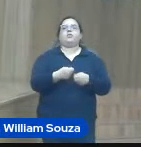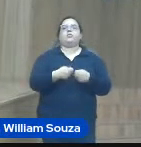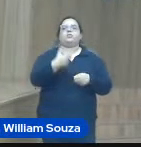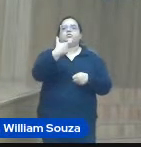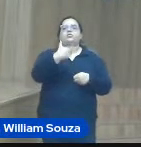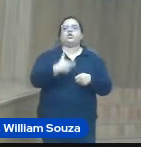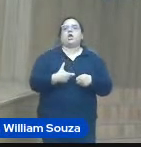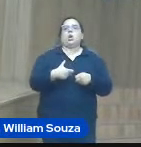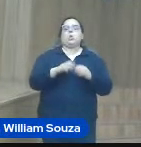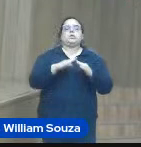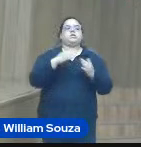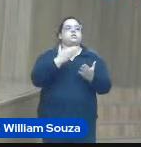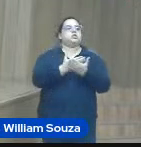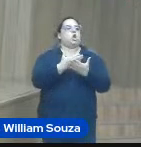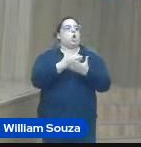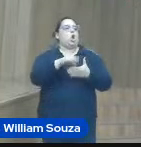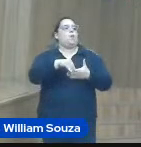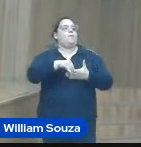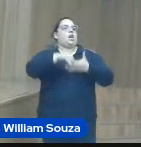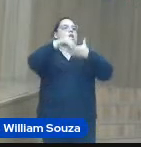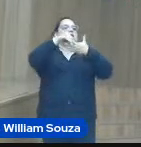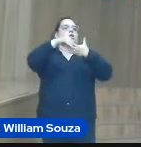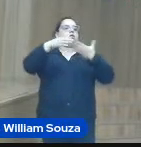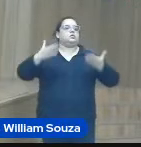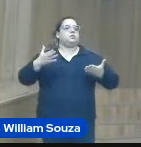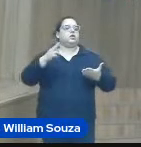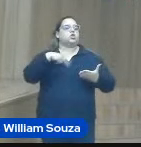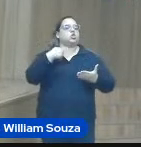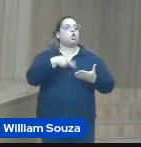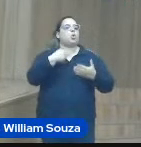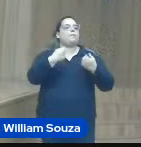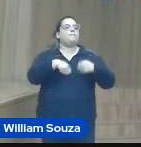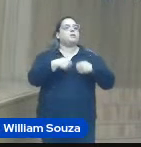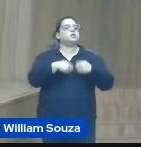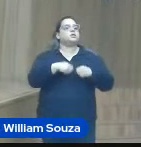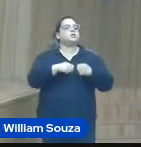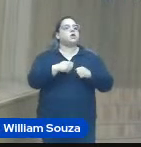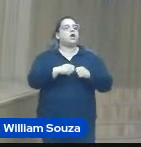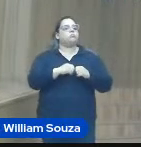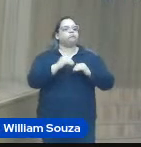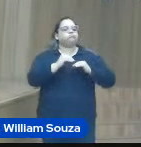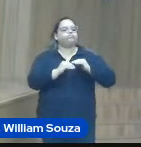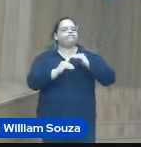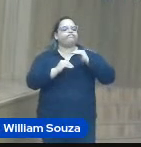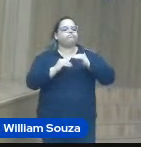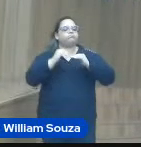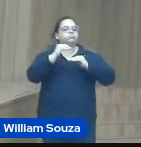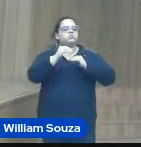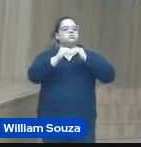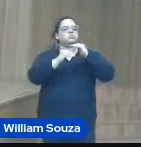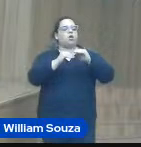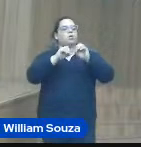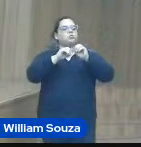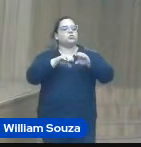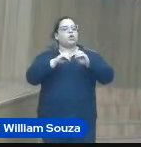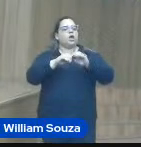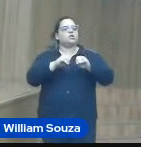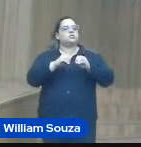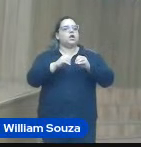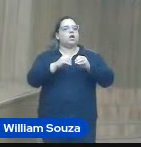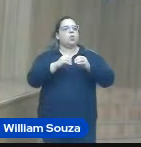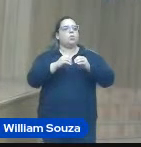líderes. Pô, a gente precisa construir uma educação para colaboração, para